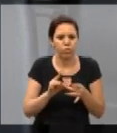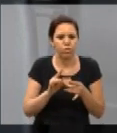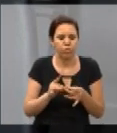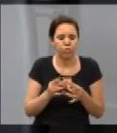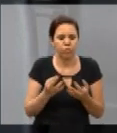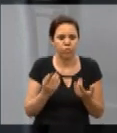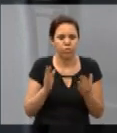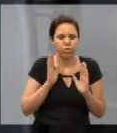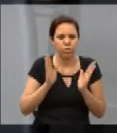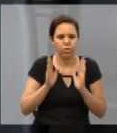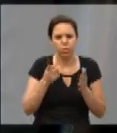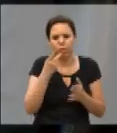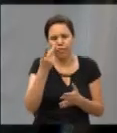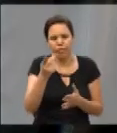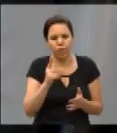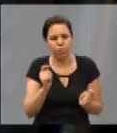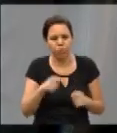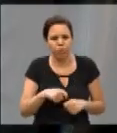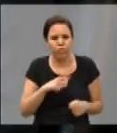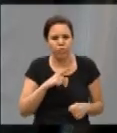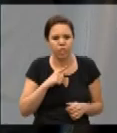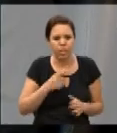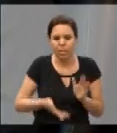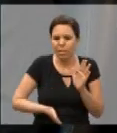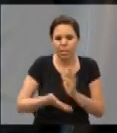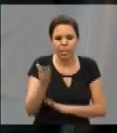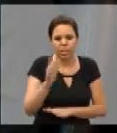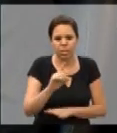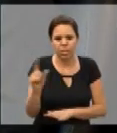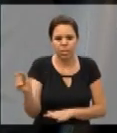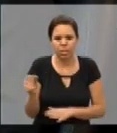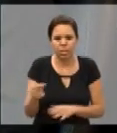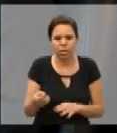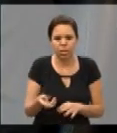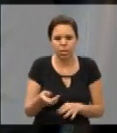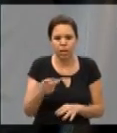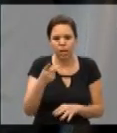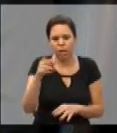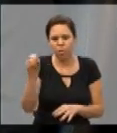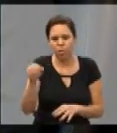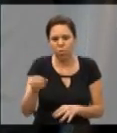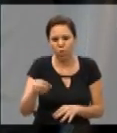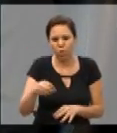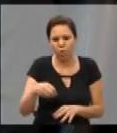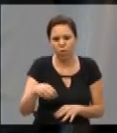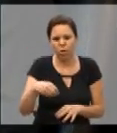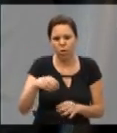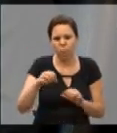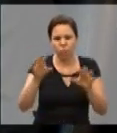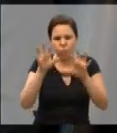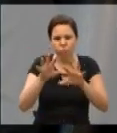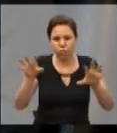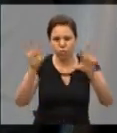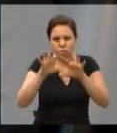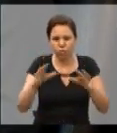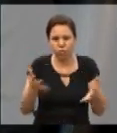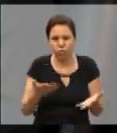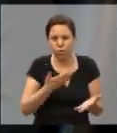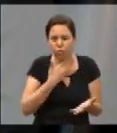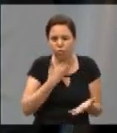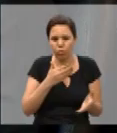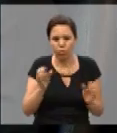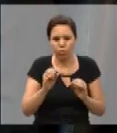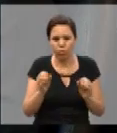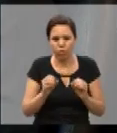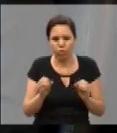caminhão que ela falou, né? Ai, podia o caminhão passar e ter aquela poeira, né? E eu percebi que ele queria isso, sem conversar. Aí